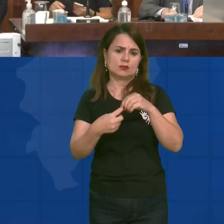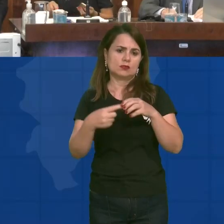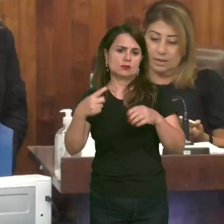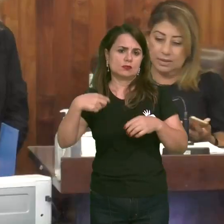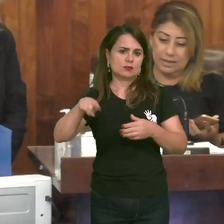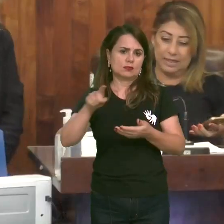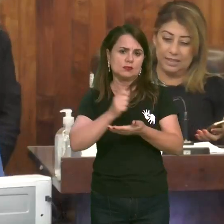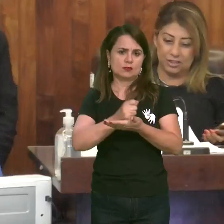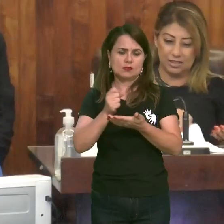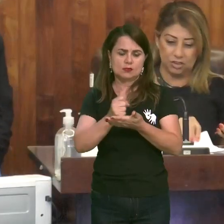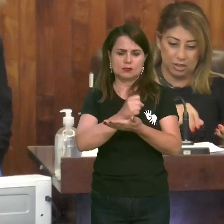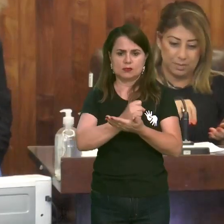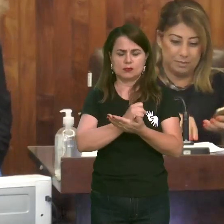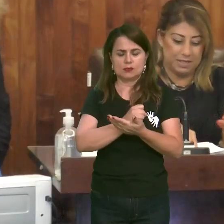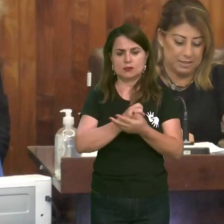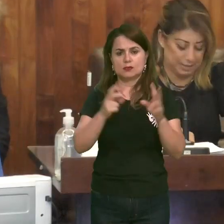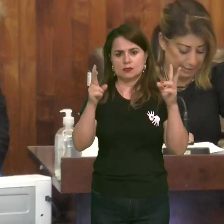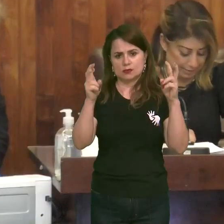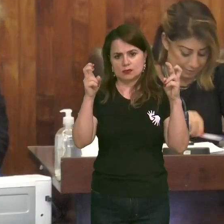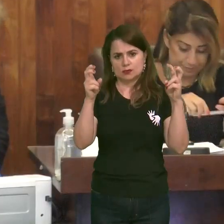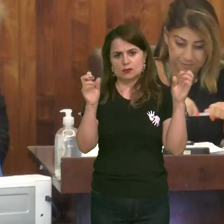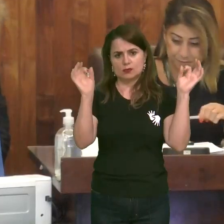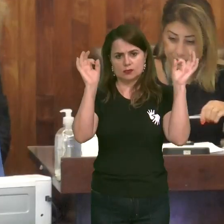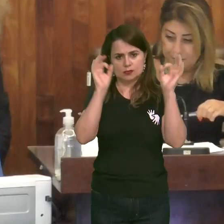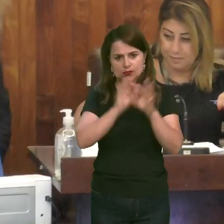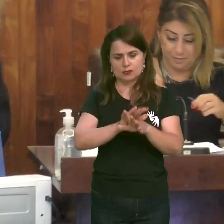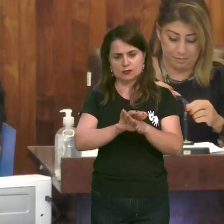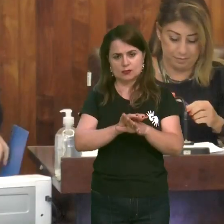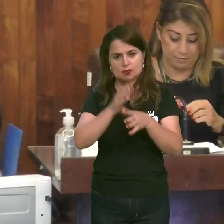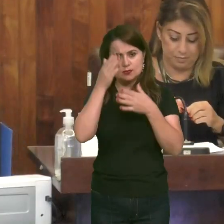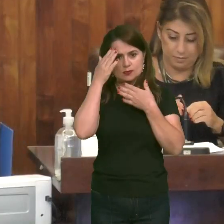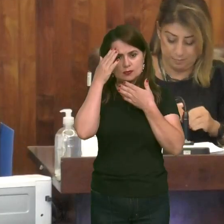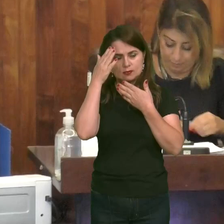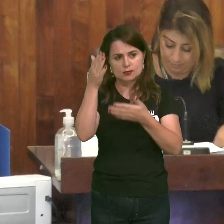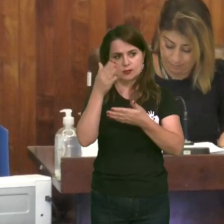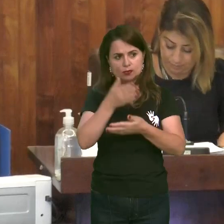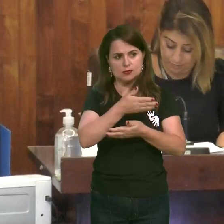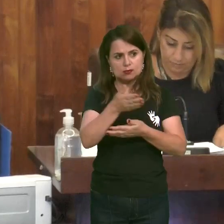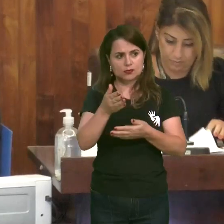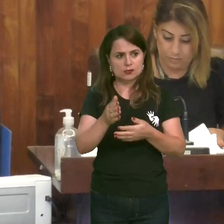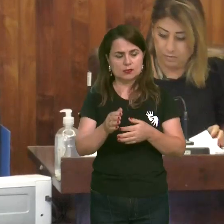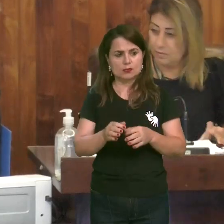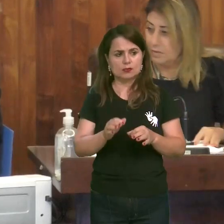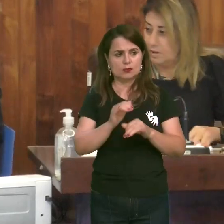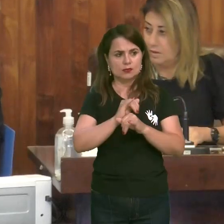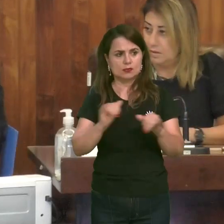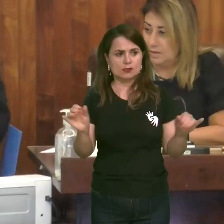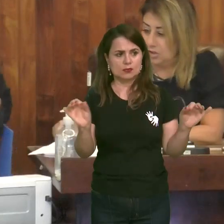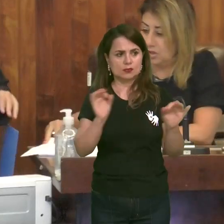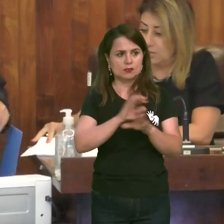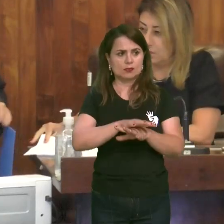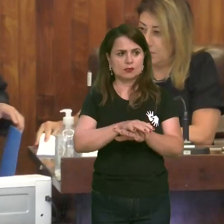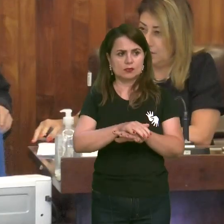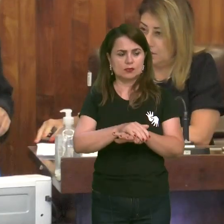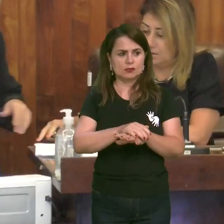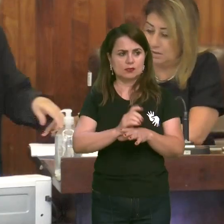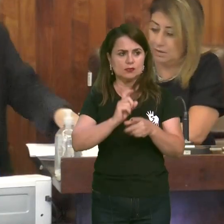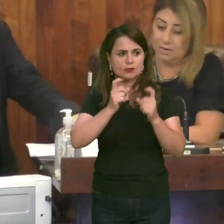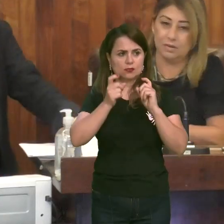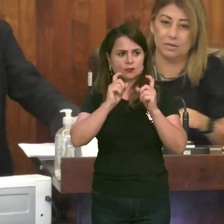e da ação não havendo mais matéria ser tratada agradecendo a presença colaboração de todos declaro encerrada a presença